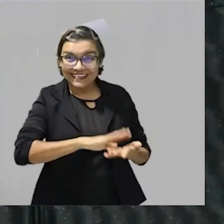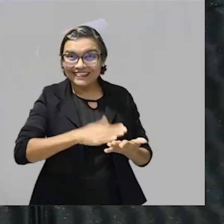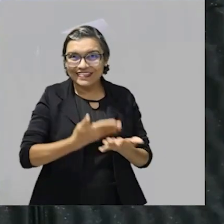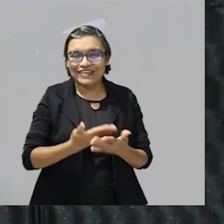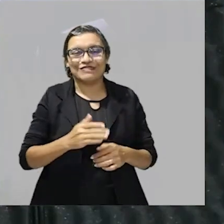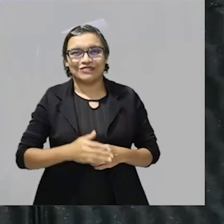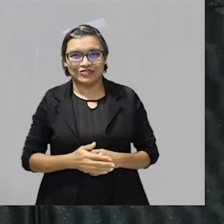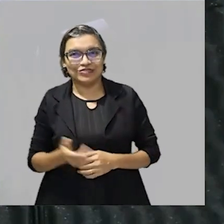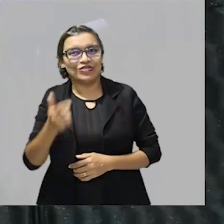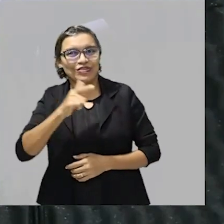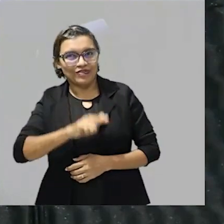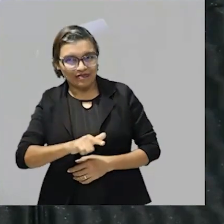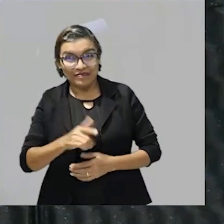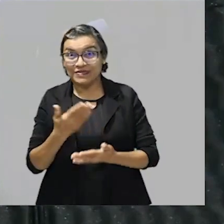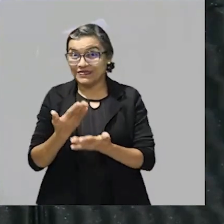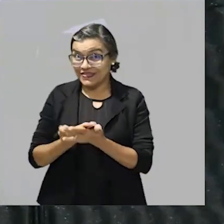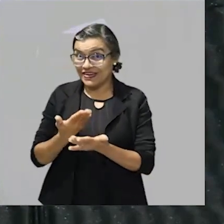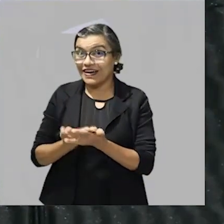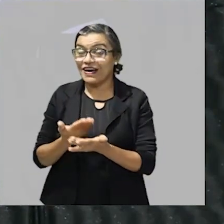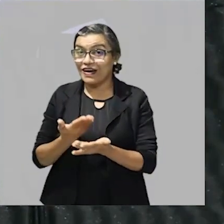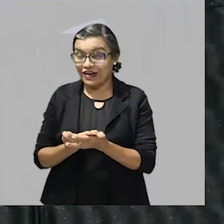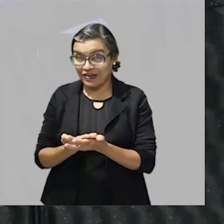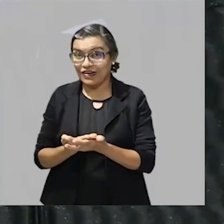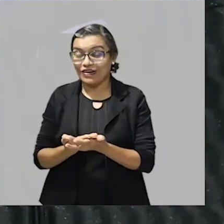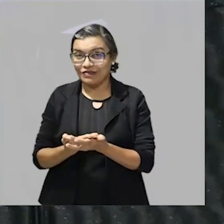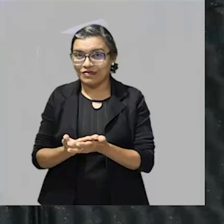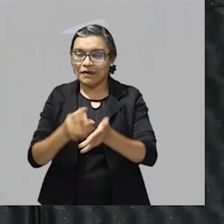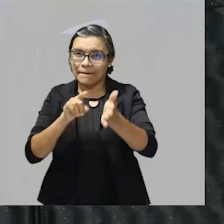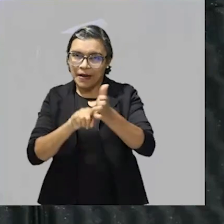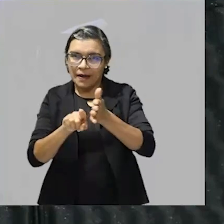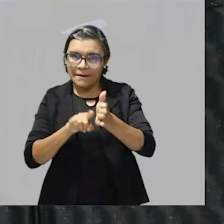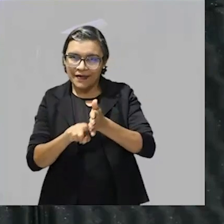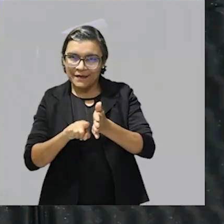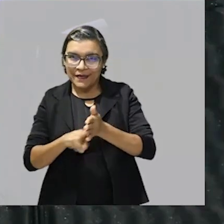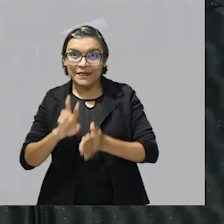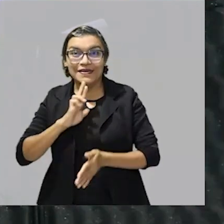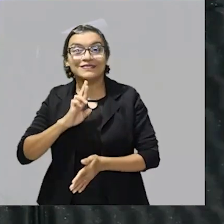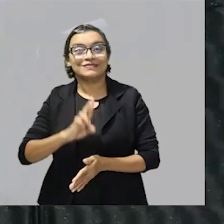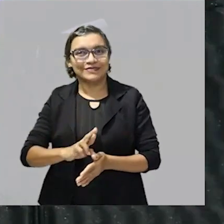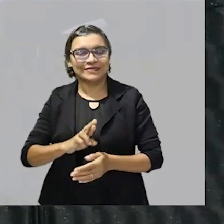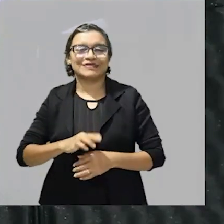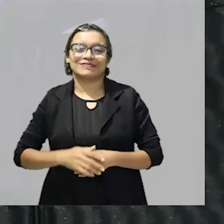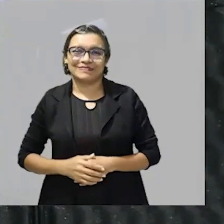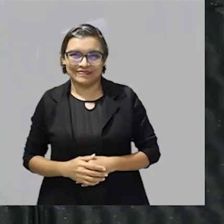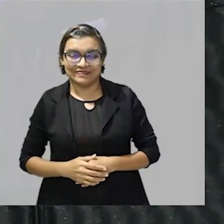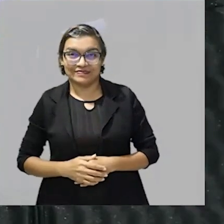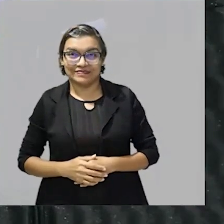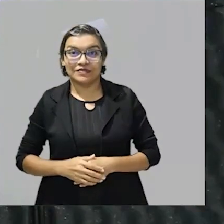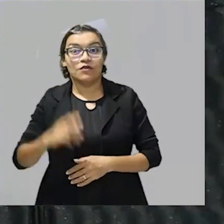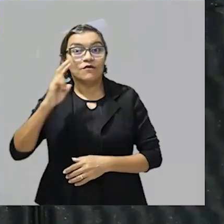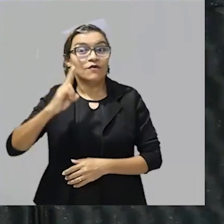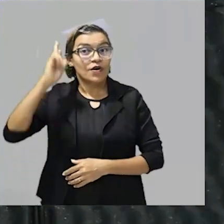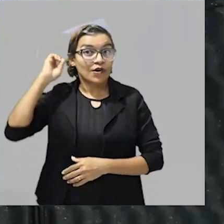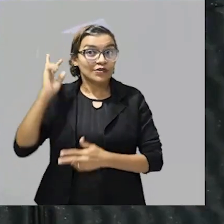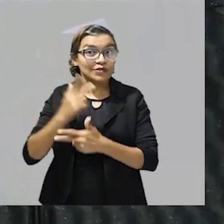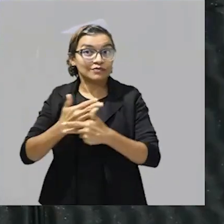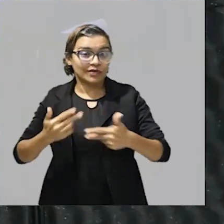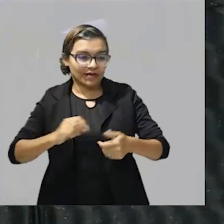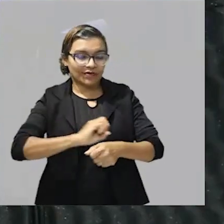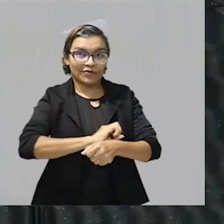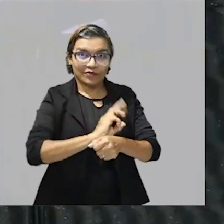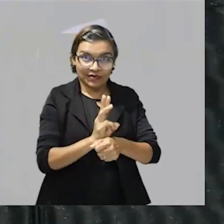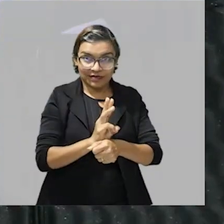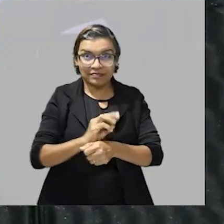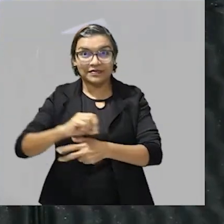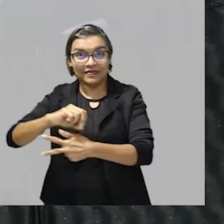com mais uma aula resolução de exercícios para quê vestibulares faz um